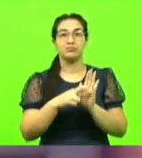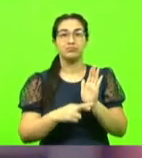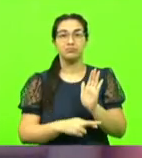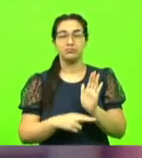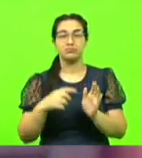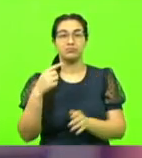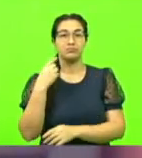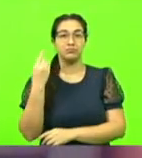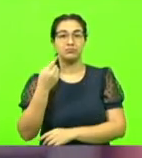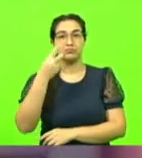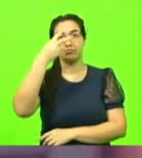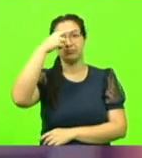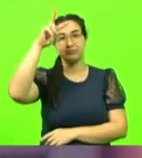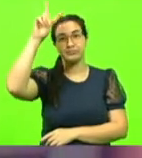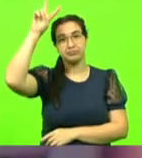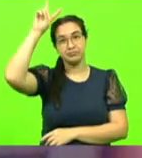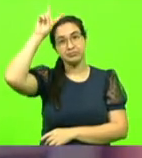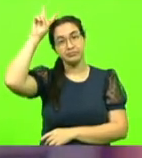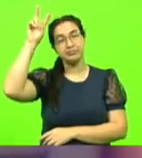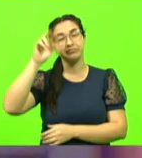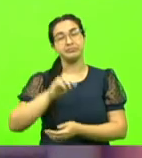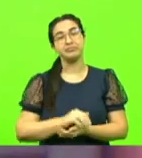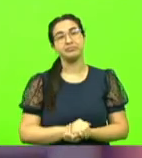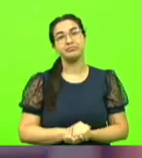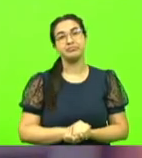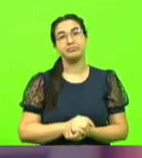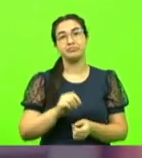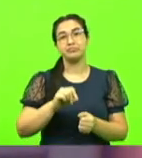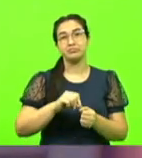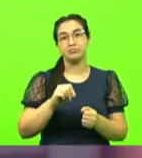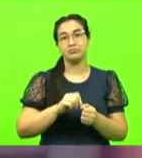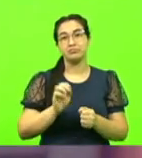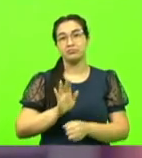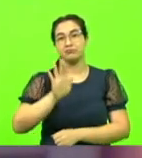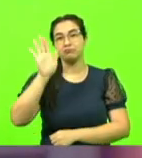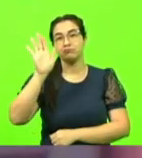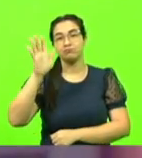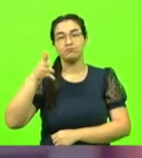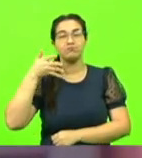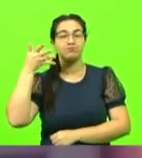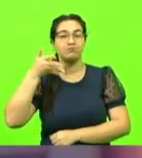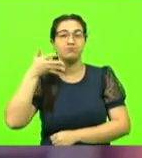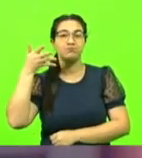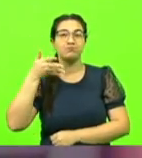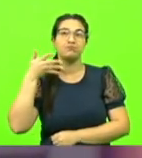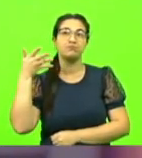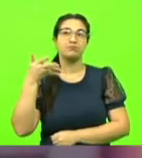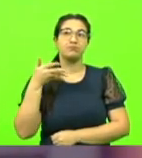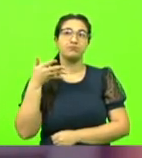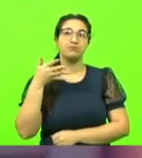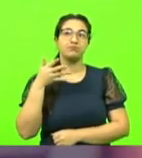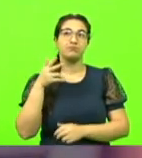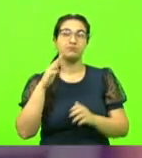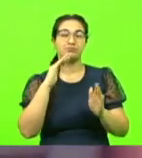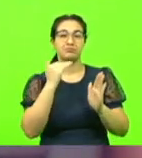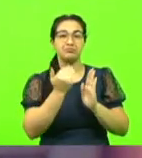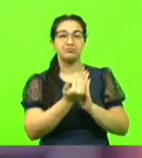deputado Vicente Caro Preso, para fazer a sua manifestação com relação ao relatório final.